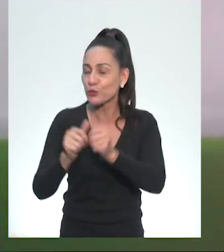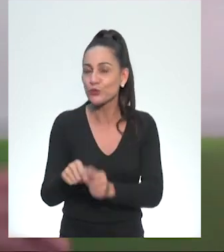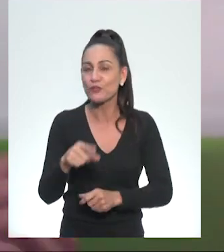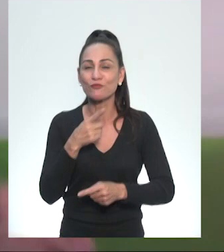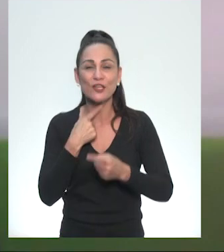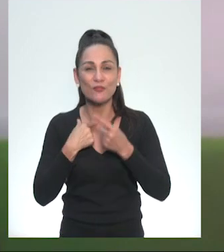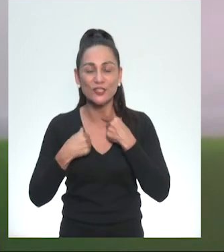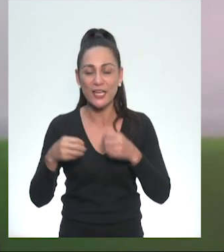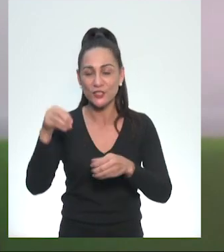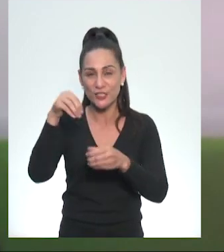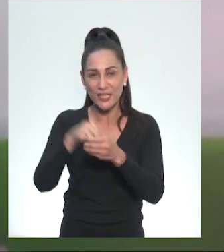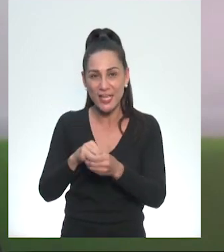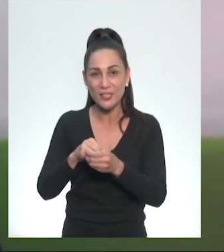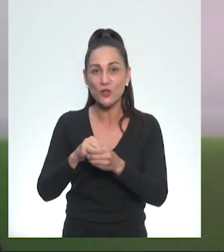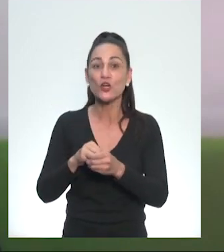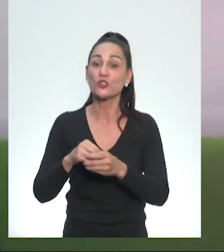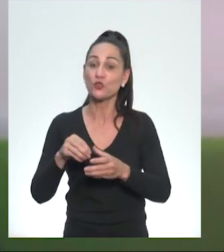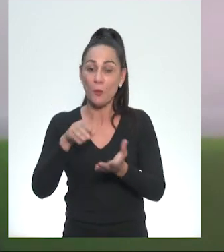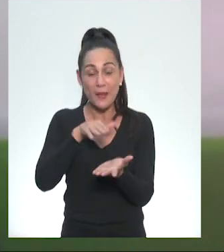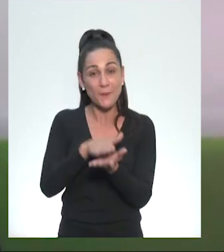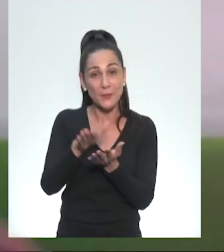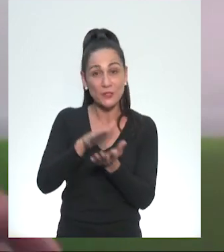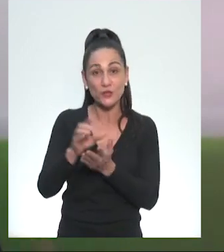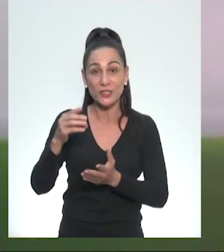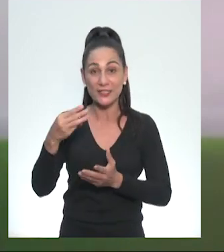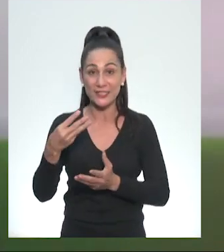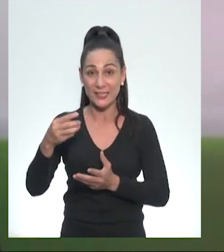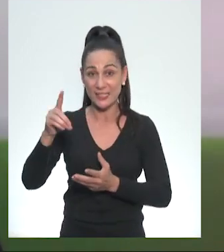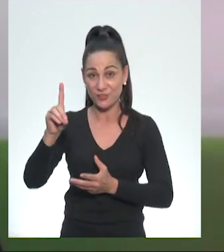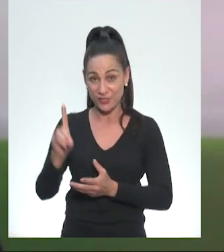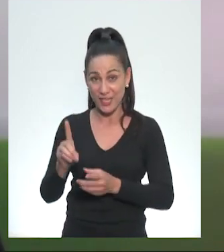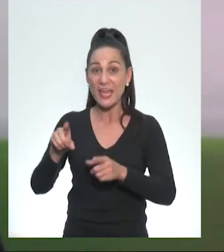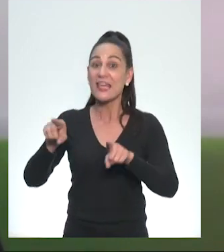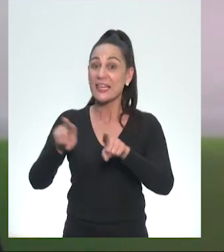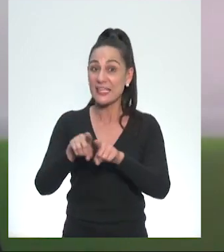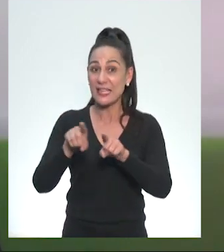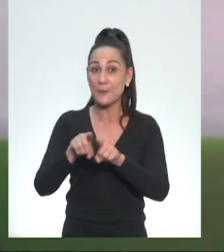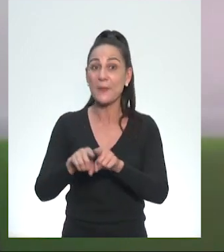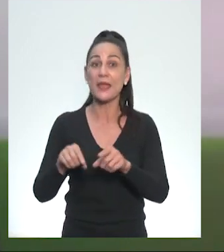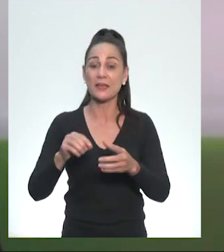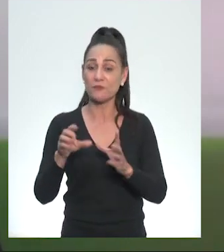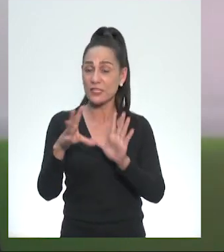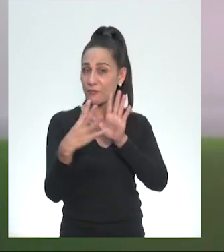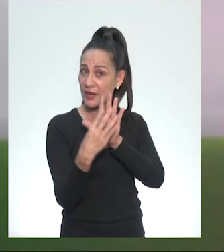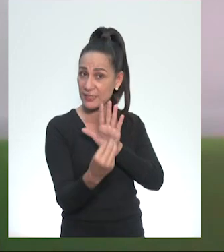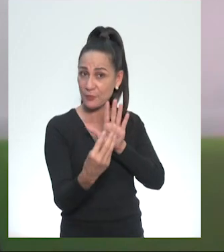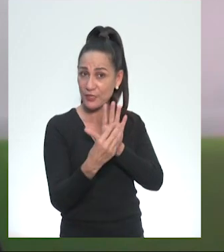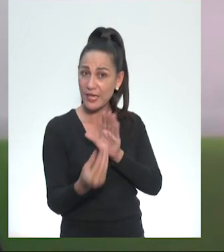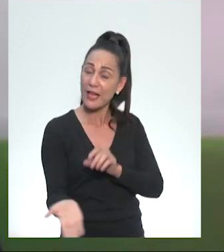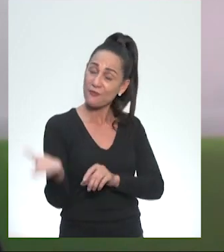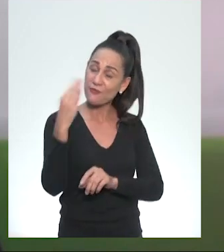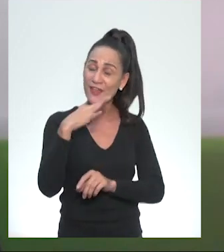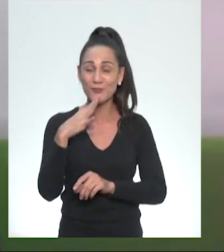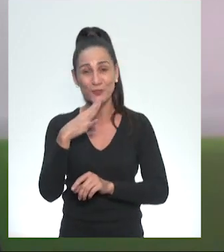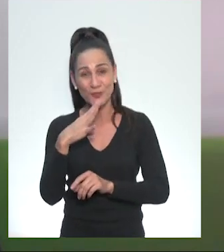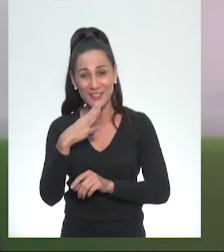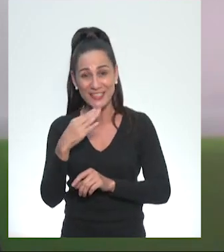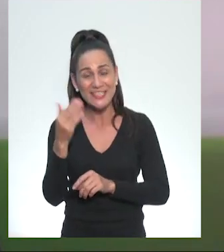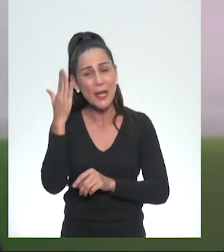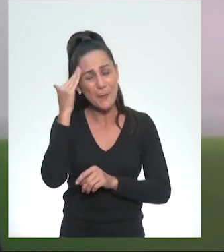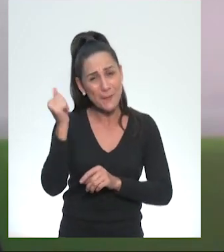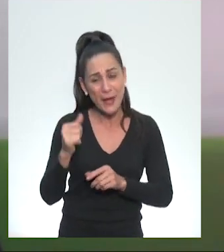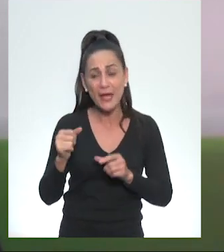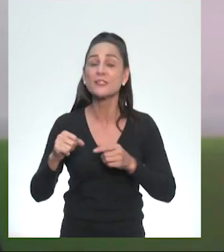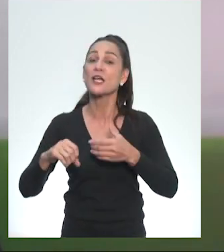quer dentro de uma impressora 3D, de uma cortadora laser, desses programas que você faz essa modelagem. Então, venha nos conhecer, venha saber mais